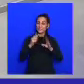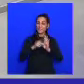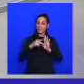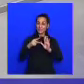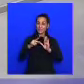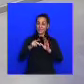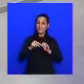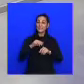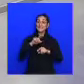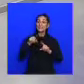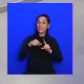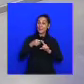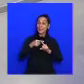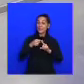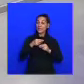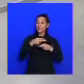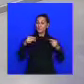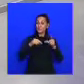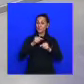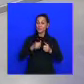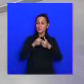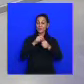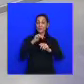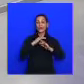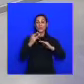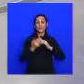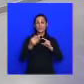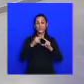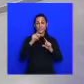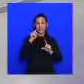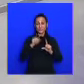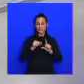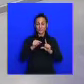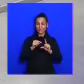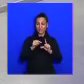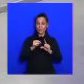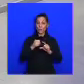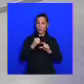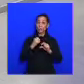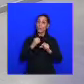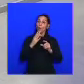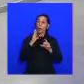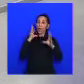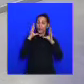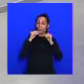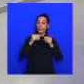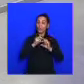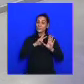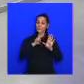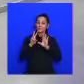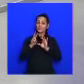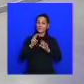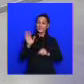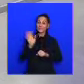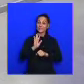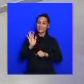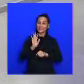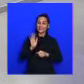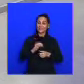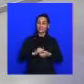oficial da Caixa tem mais sorteio hoje acompanhe pelas redes sociais da caixa e também da RedeTV Uma excelente semana para